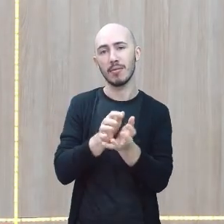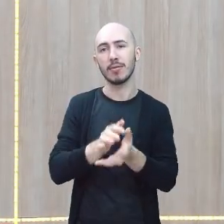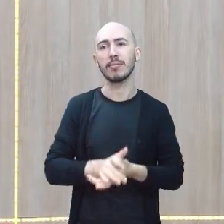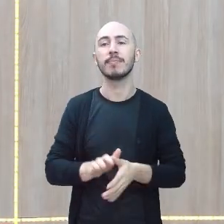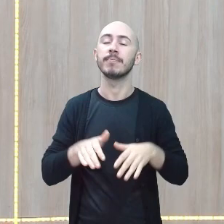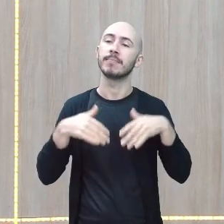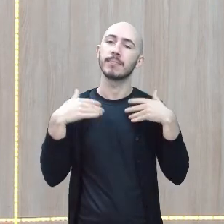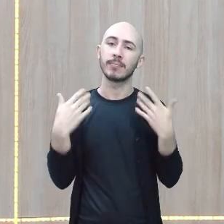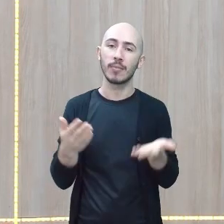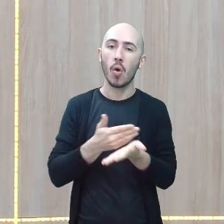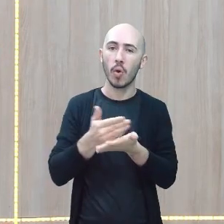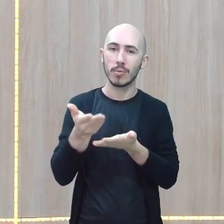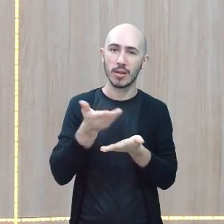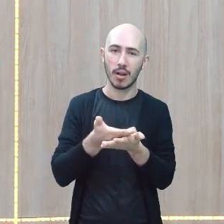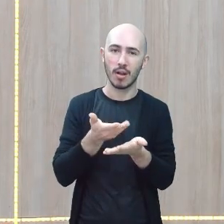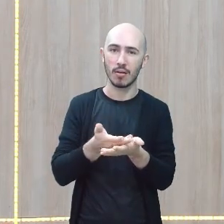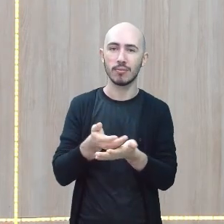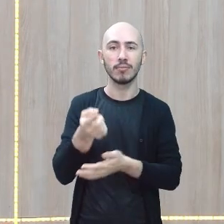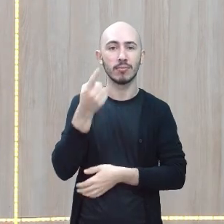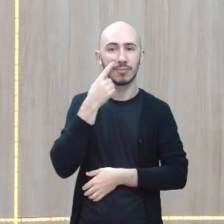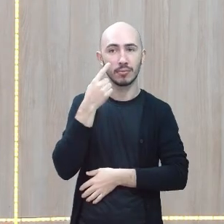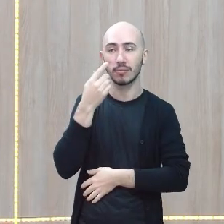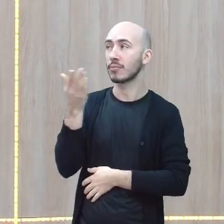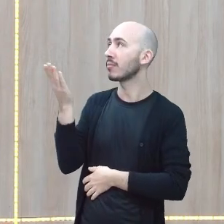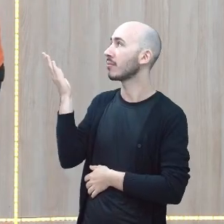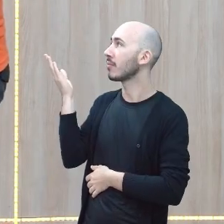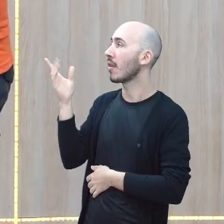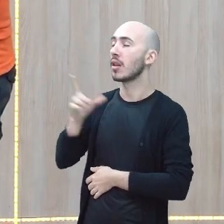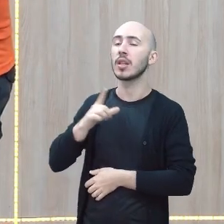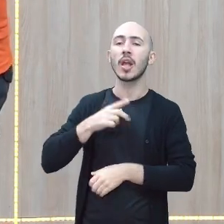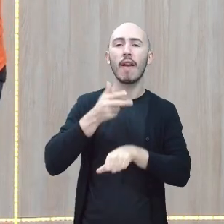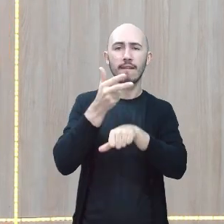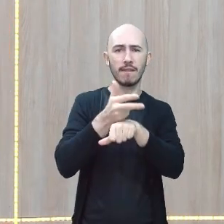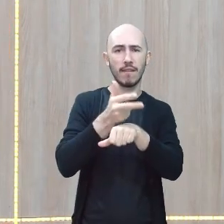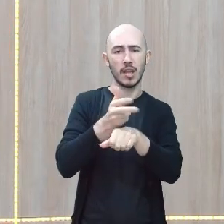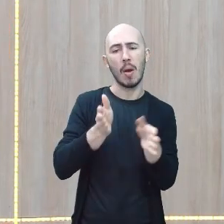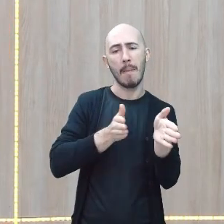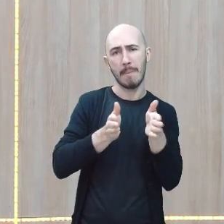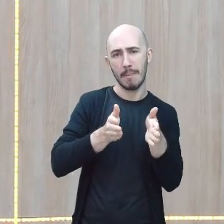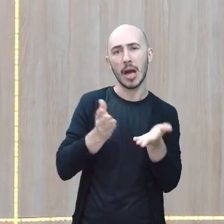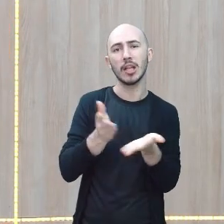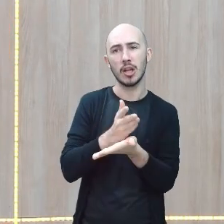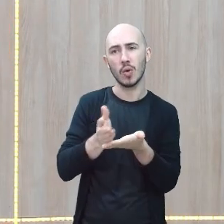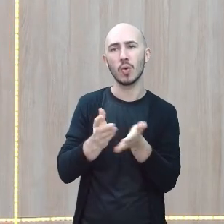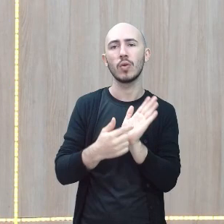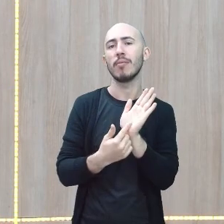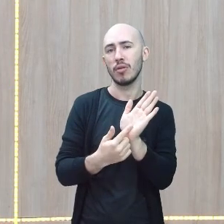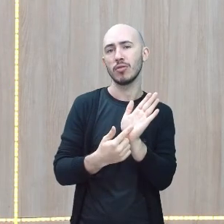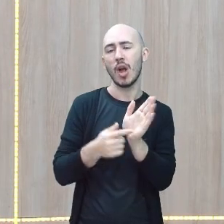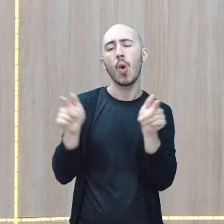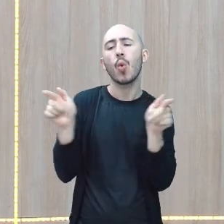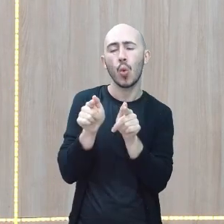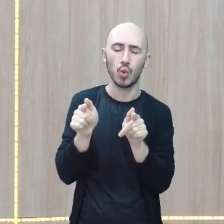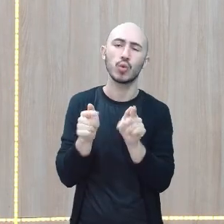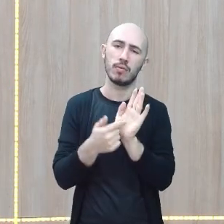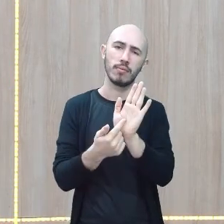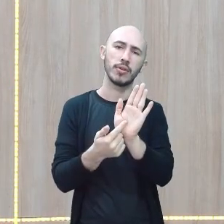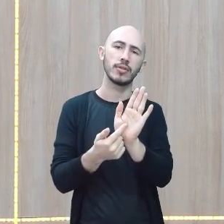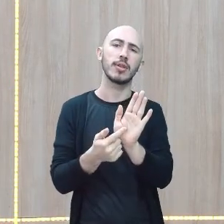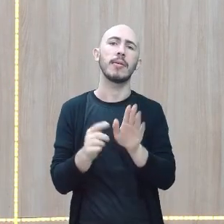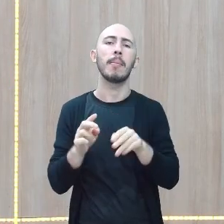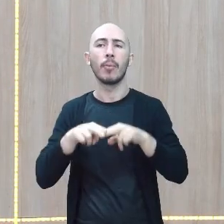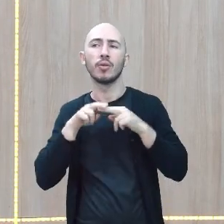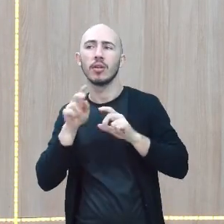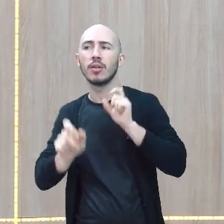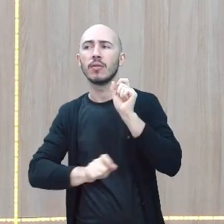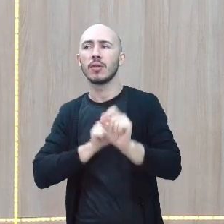aula, nós vamos assistir alguns trechos de alguns vídeos. A gente coloca trechos curtos porque